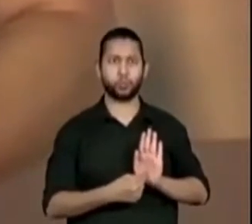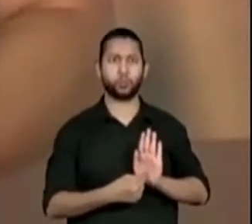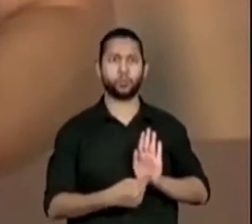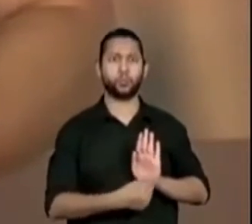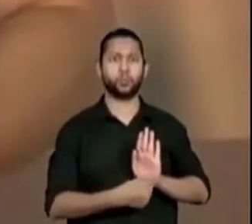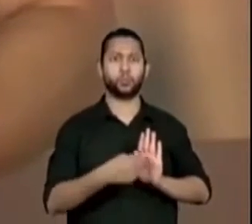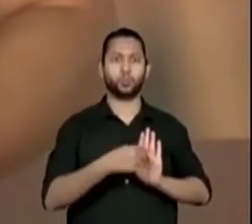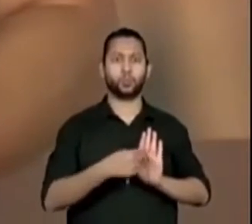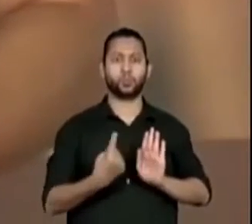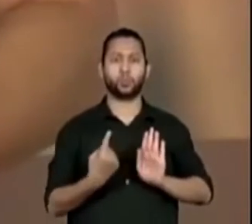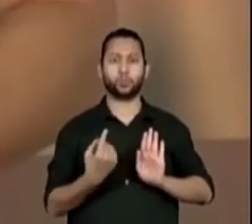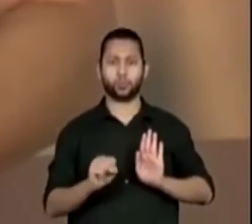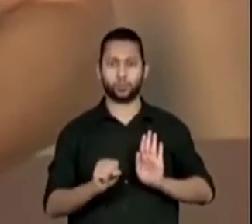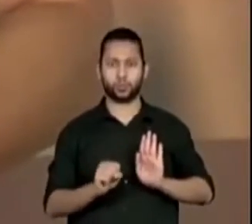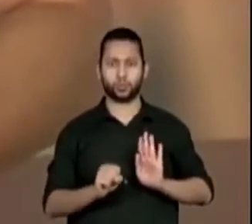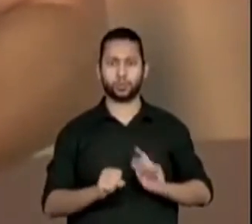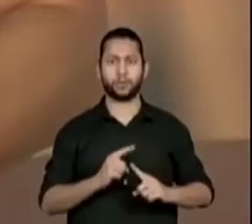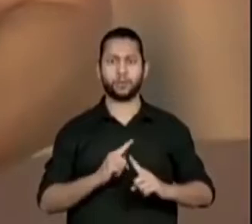18 vezes 10.